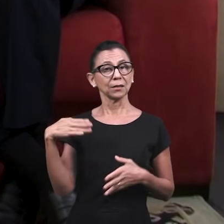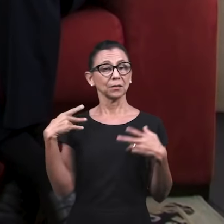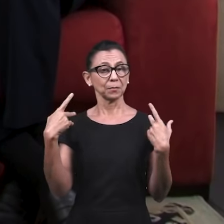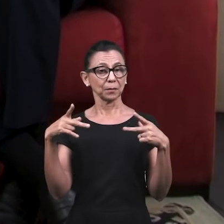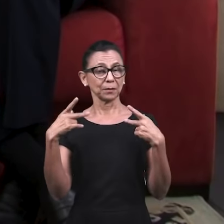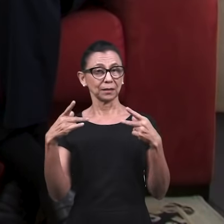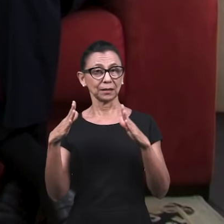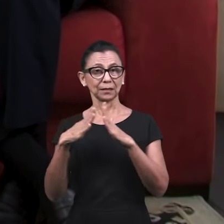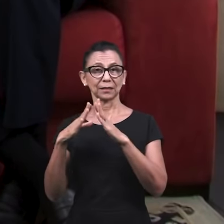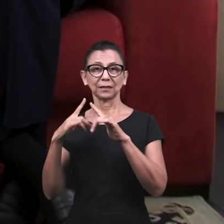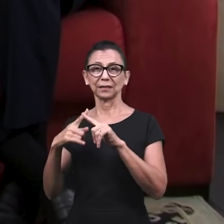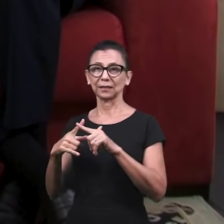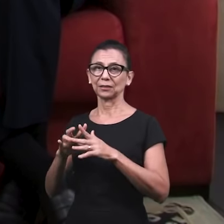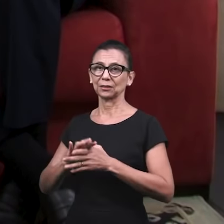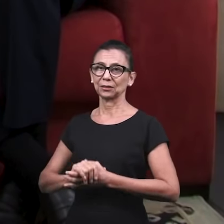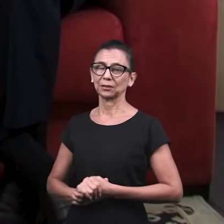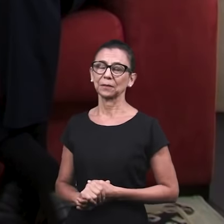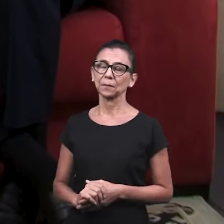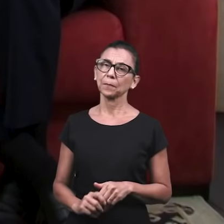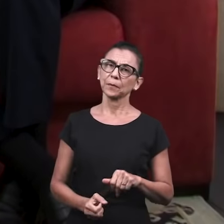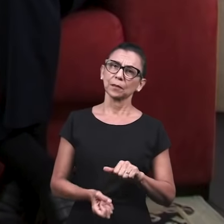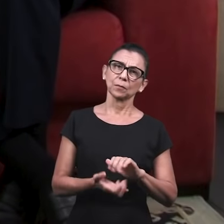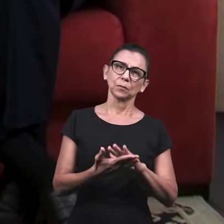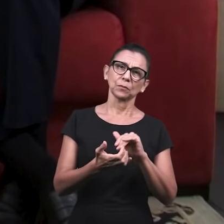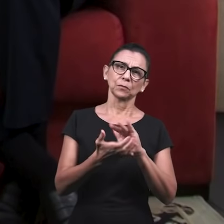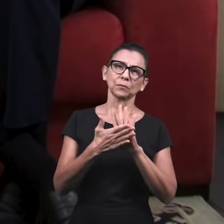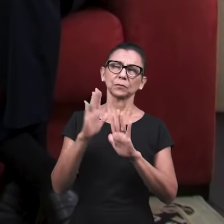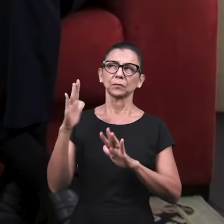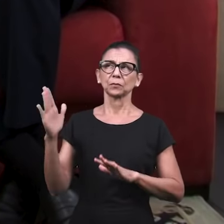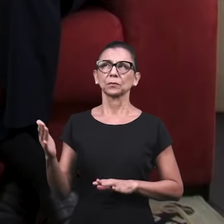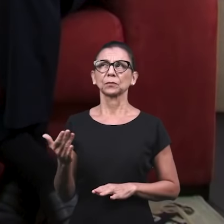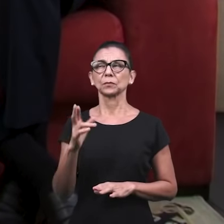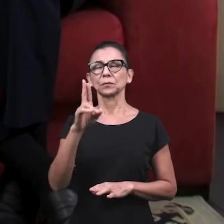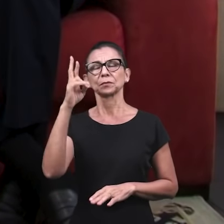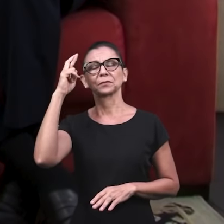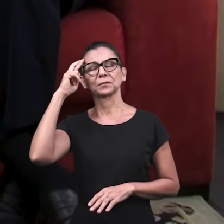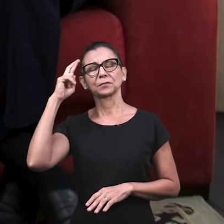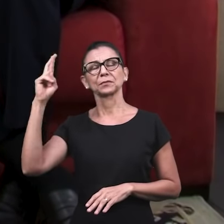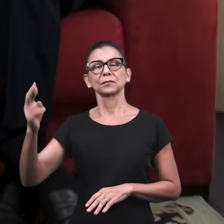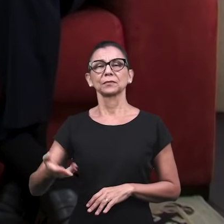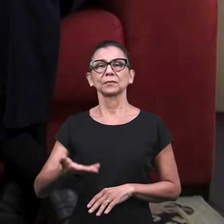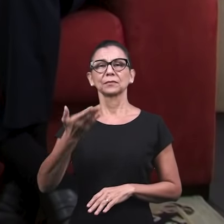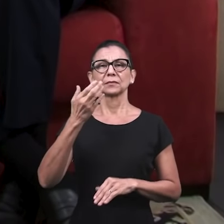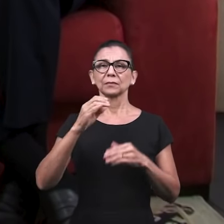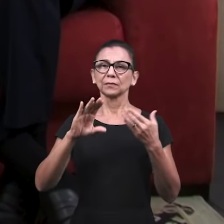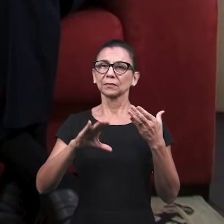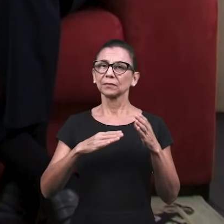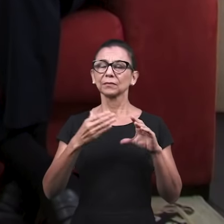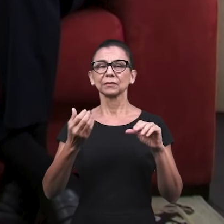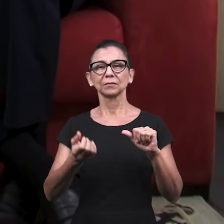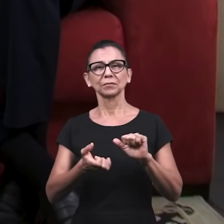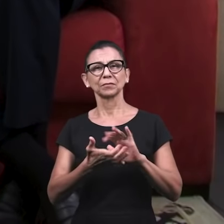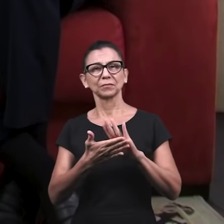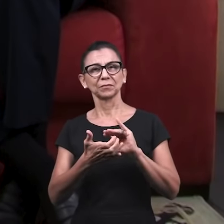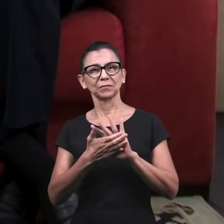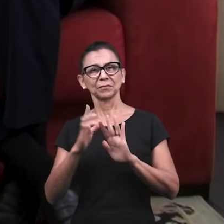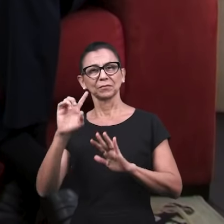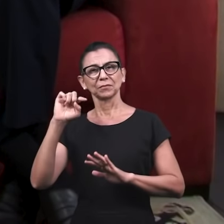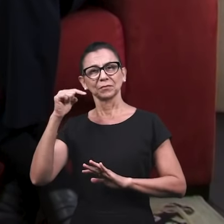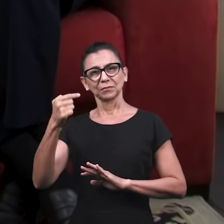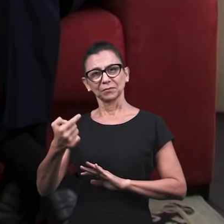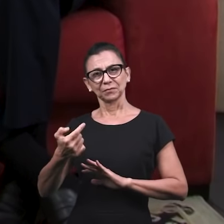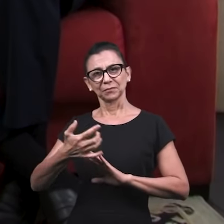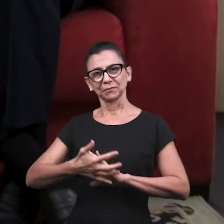que tem sido apresentado. Vamos louvar, queridos, vamos adorar, louvar o nome do Senhor. Cante em sua casa esse louvor que vai ser